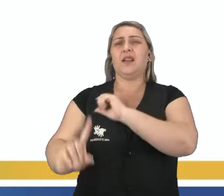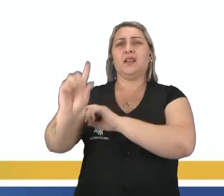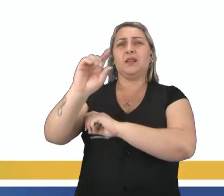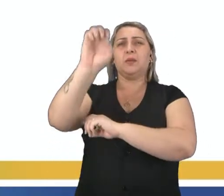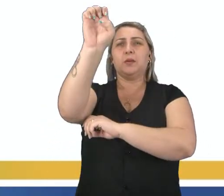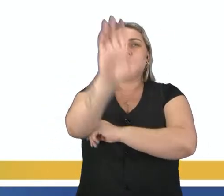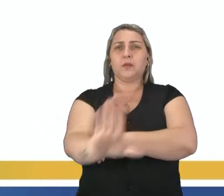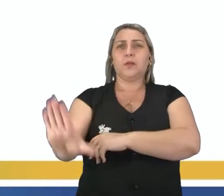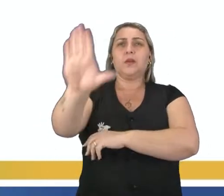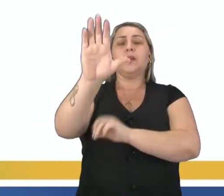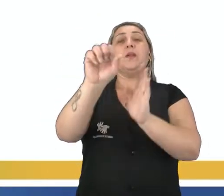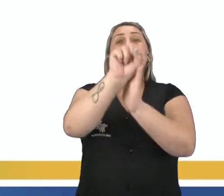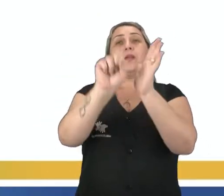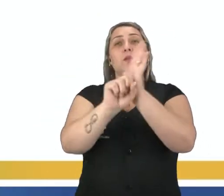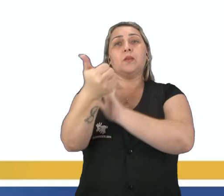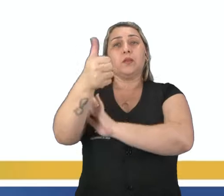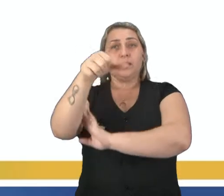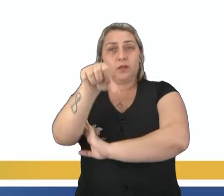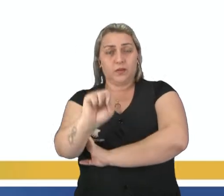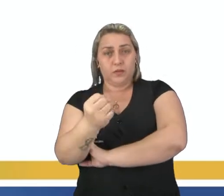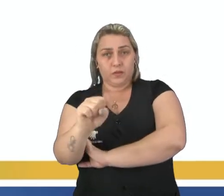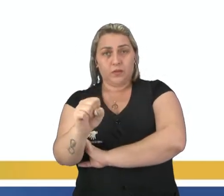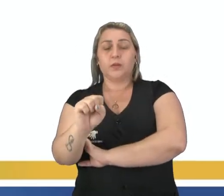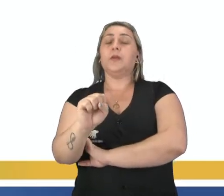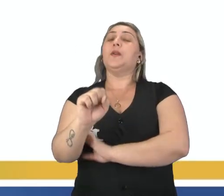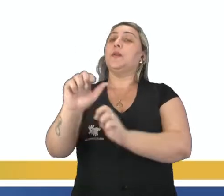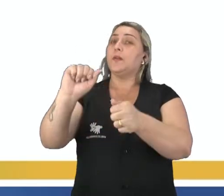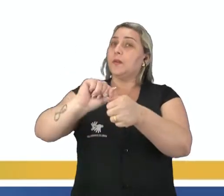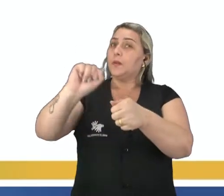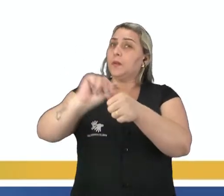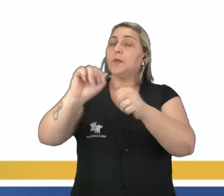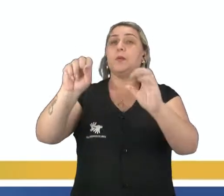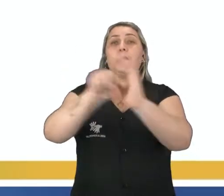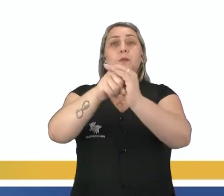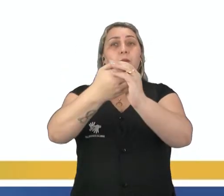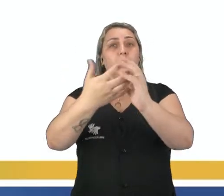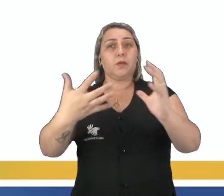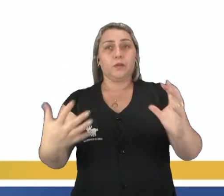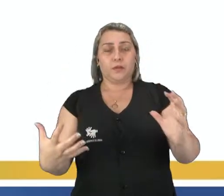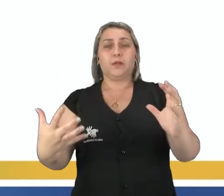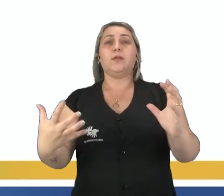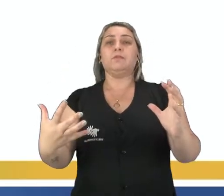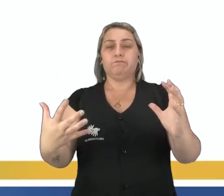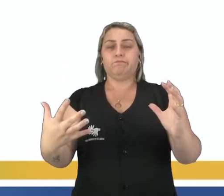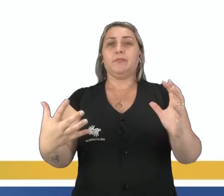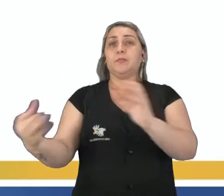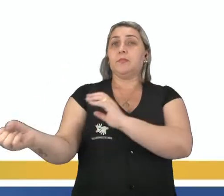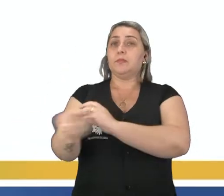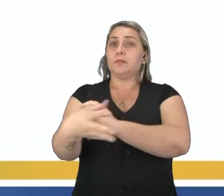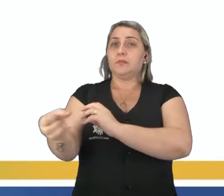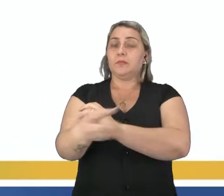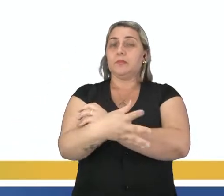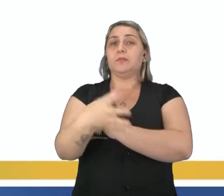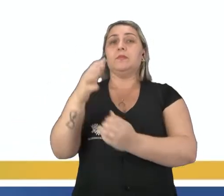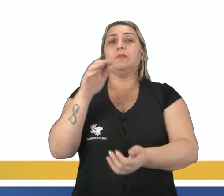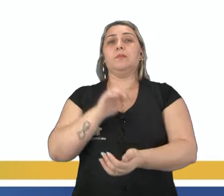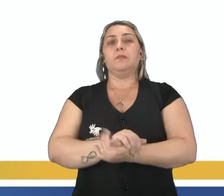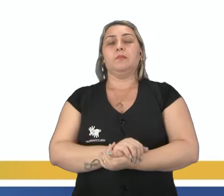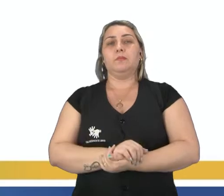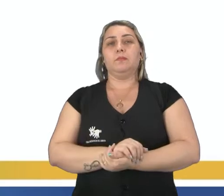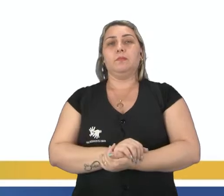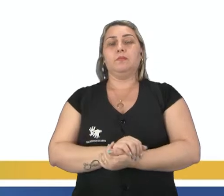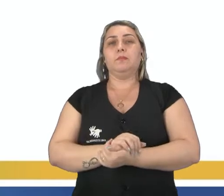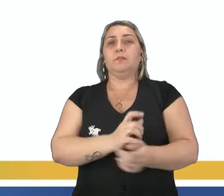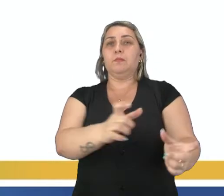na Europa, no século XVIII, ela vem criando uma característica, uma paisagem nova